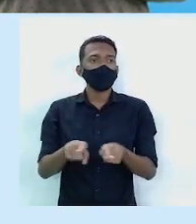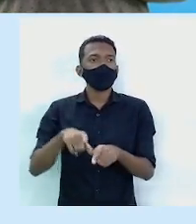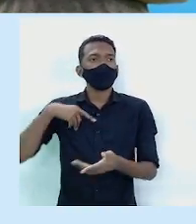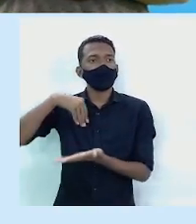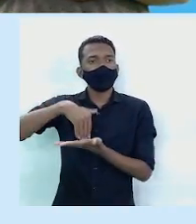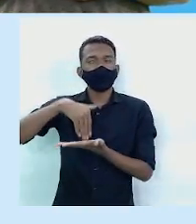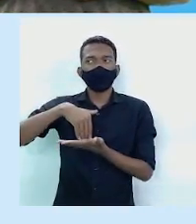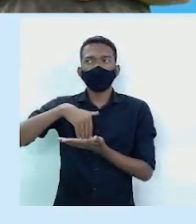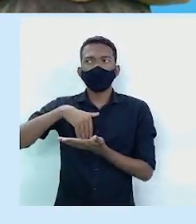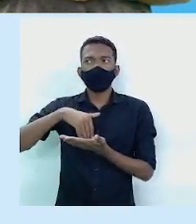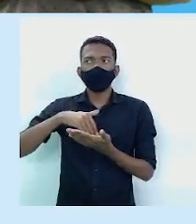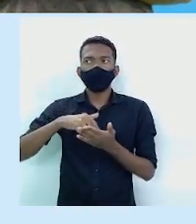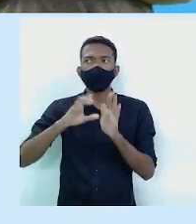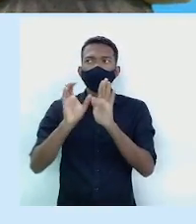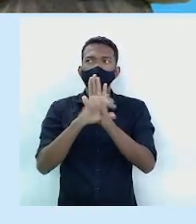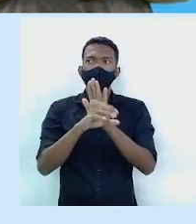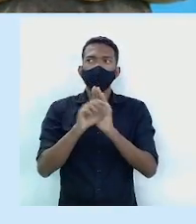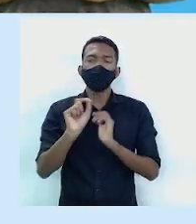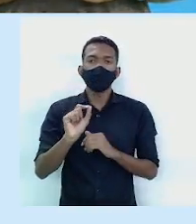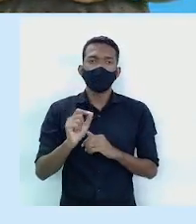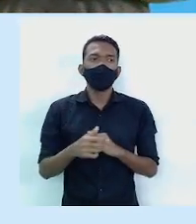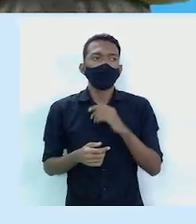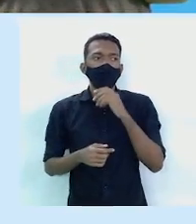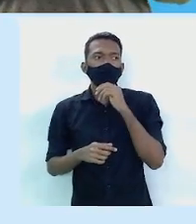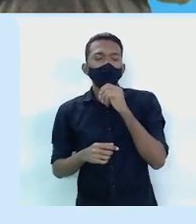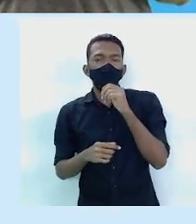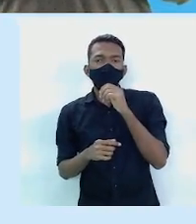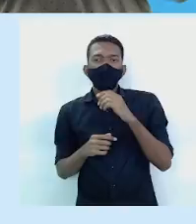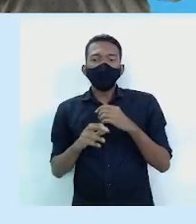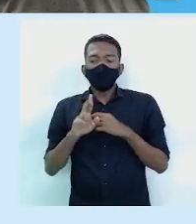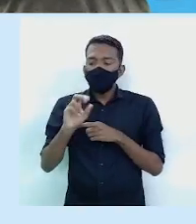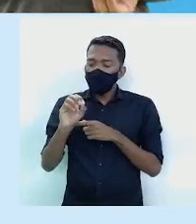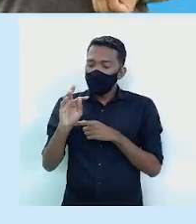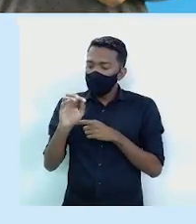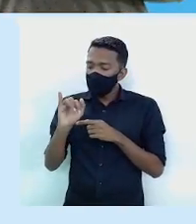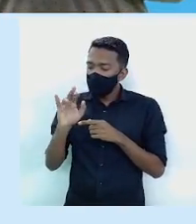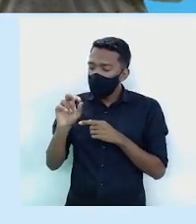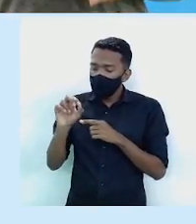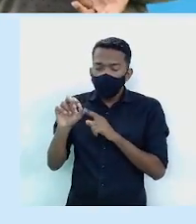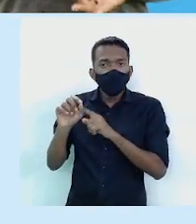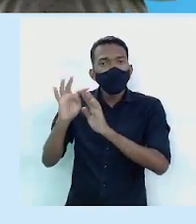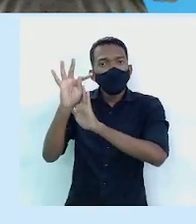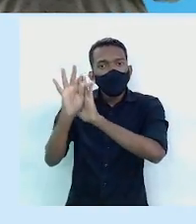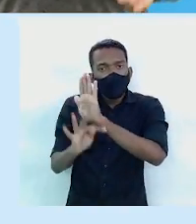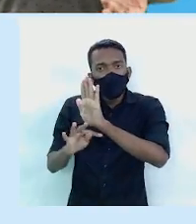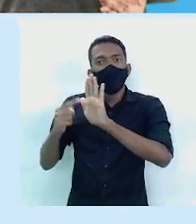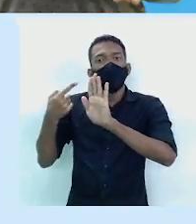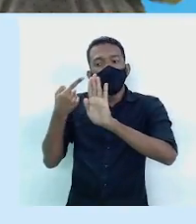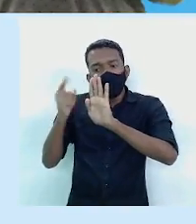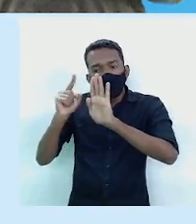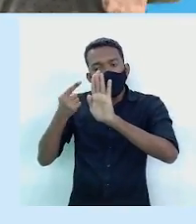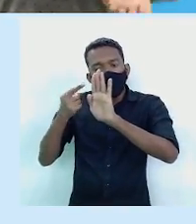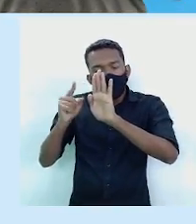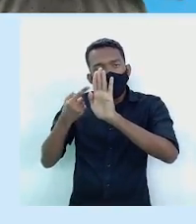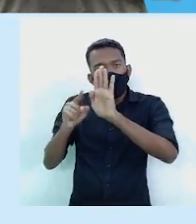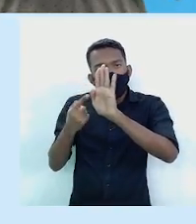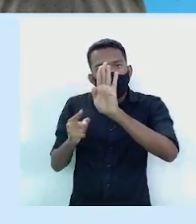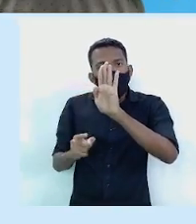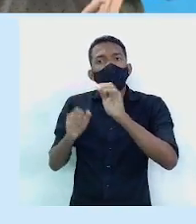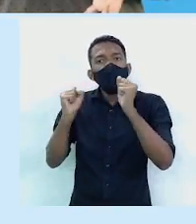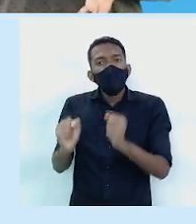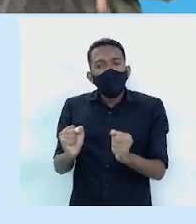a penúltima definição que diz que o roteiro é o texto com os tópicos principais de trabalho